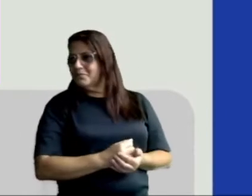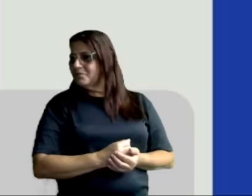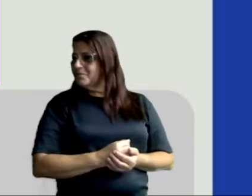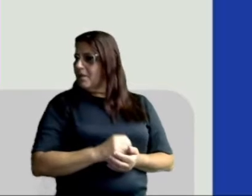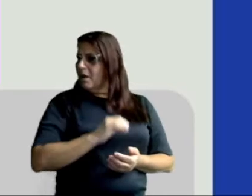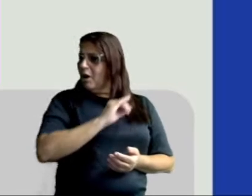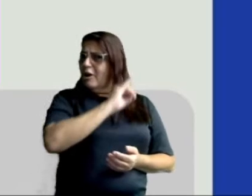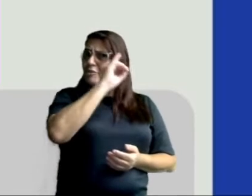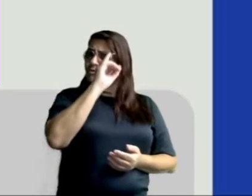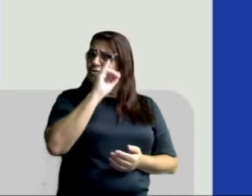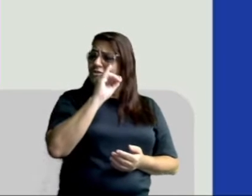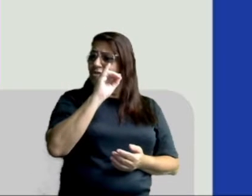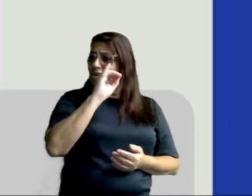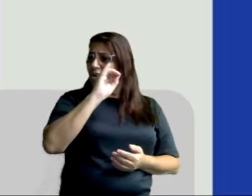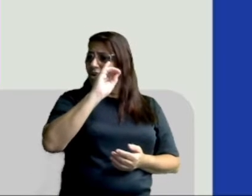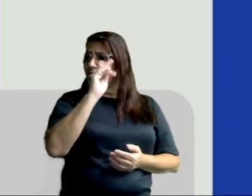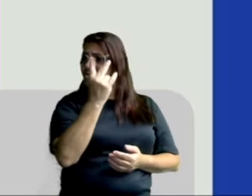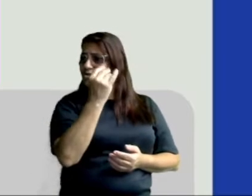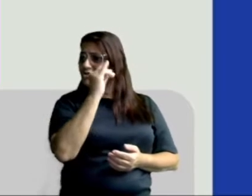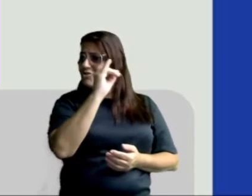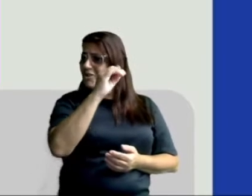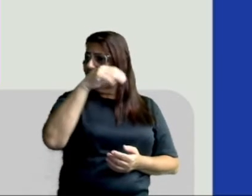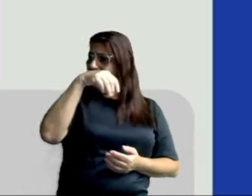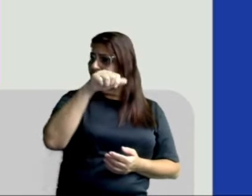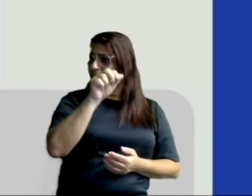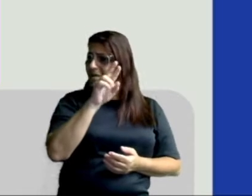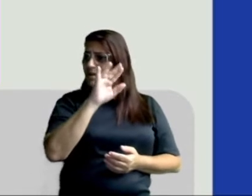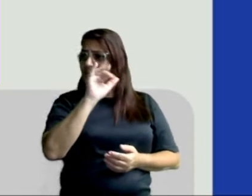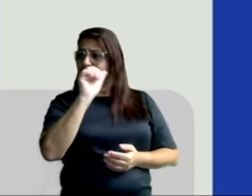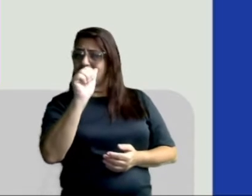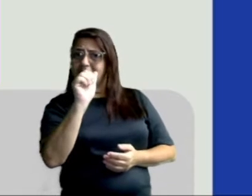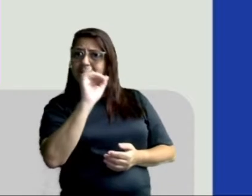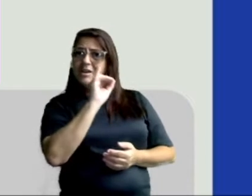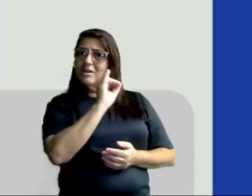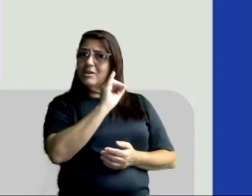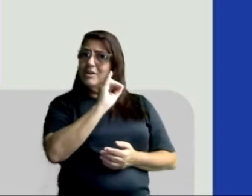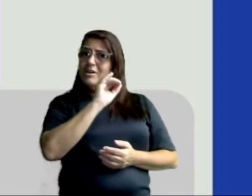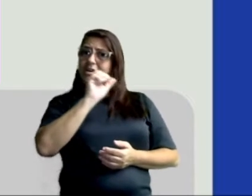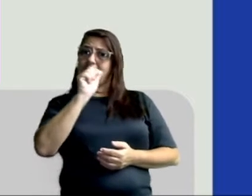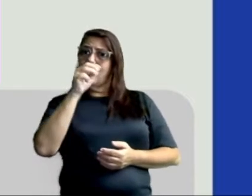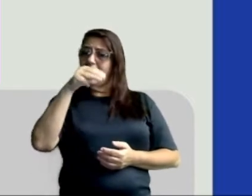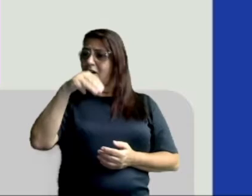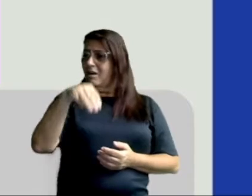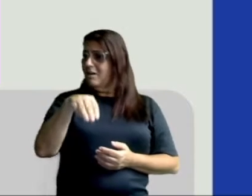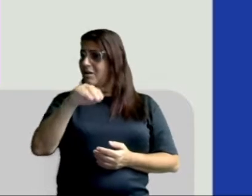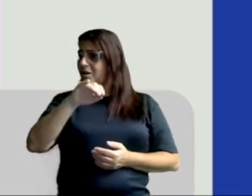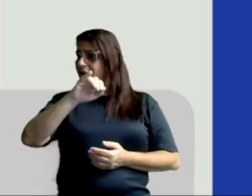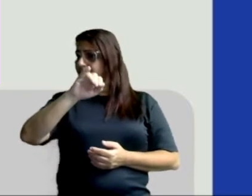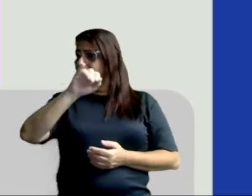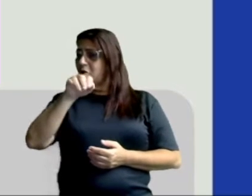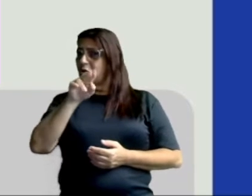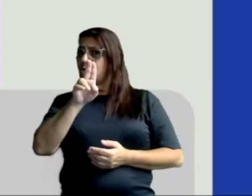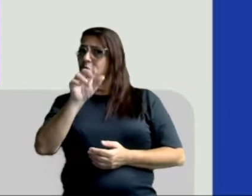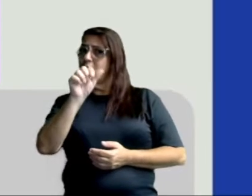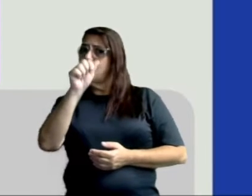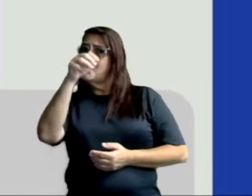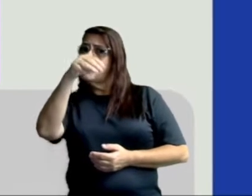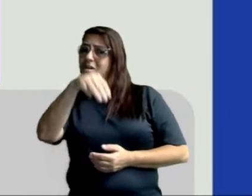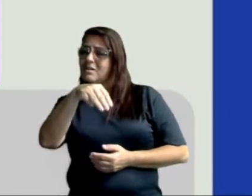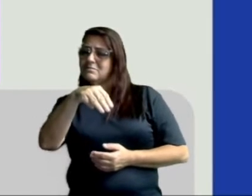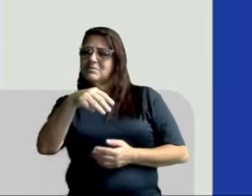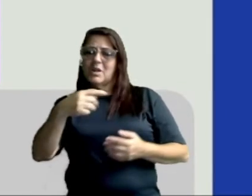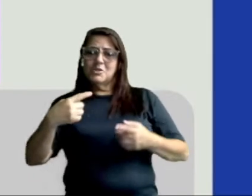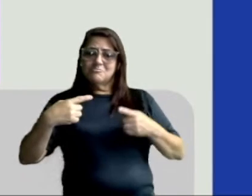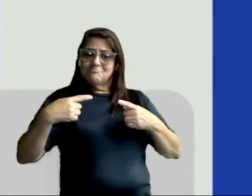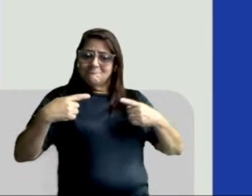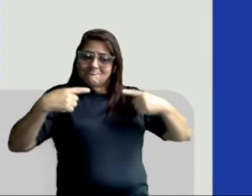responde: Hi, Margarita, I am Juan. Então, ele também utiliza a mesma expressão, a mesma